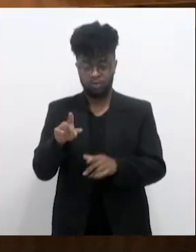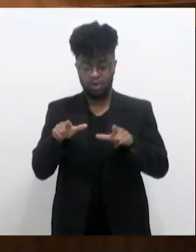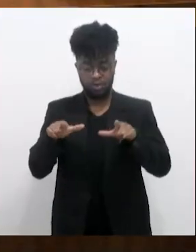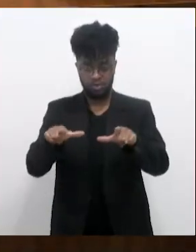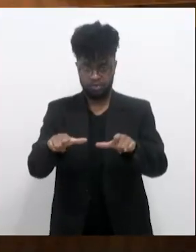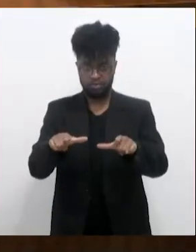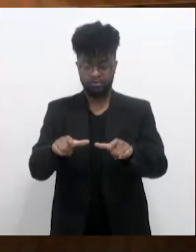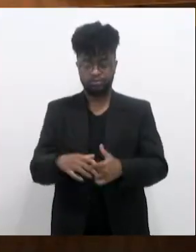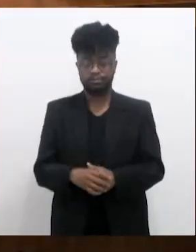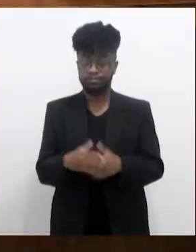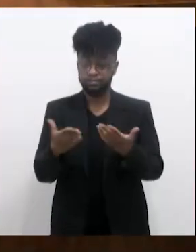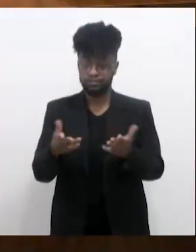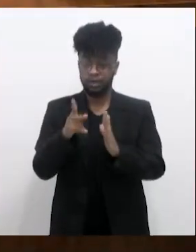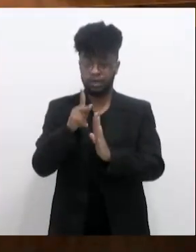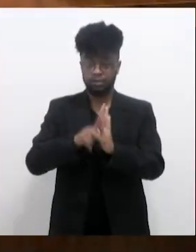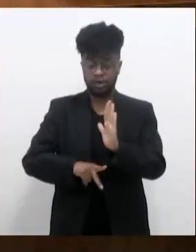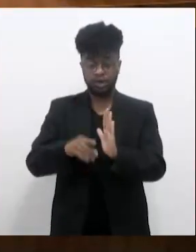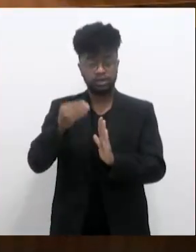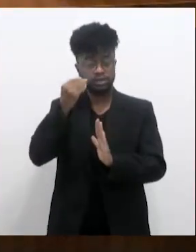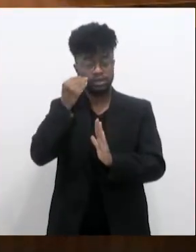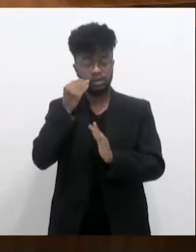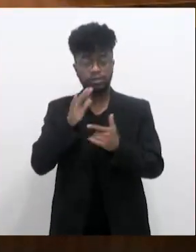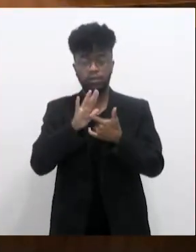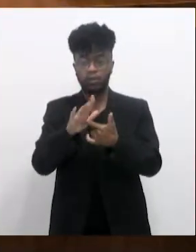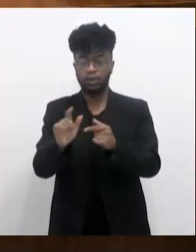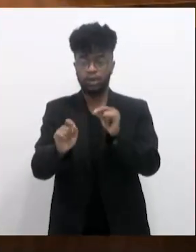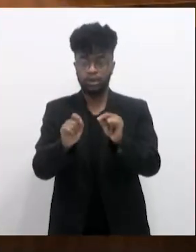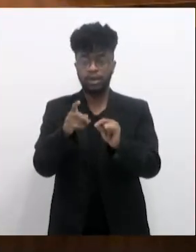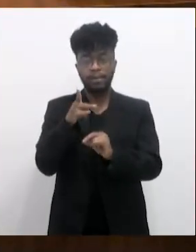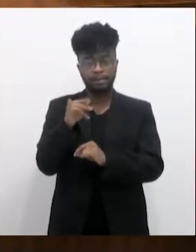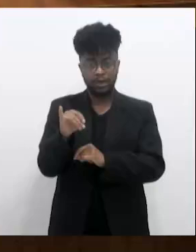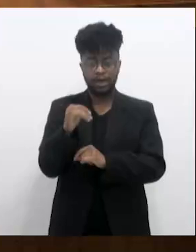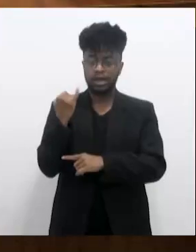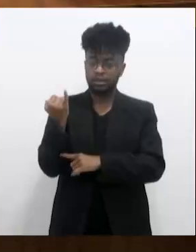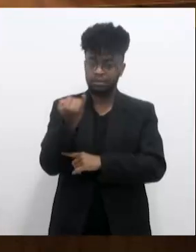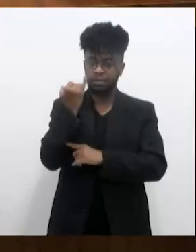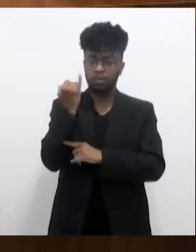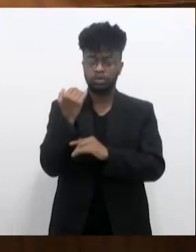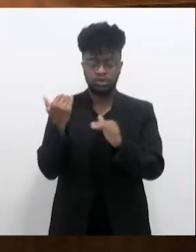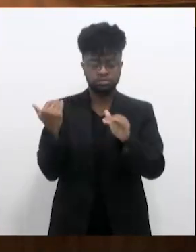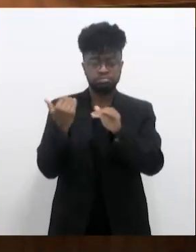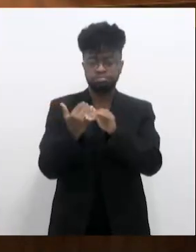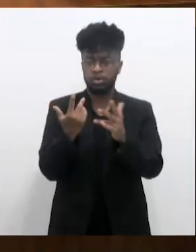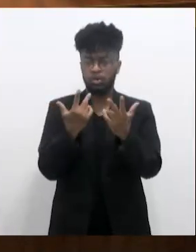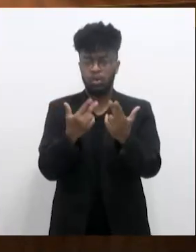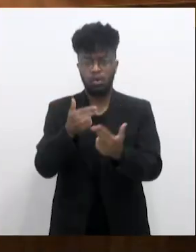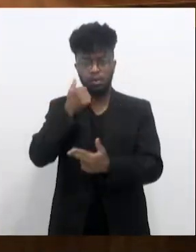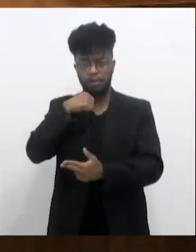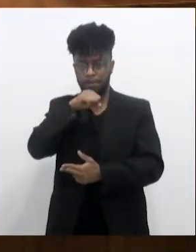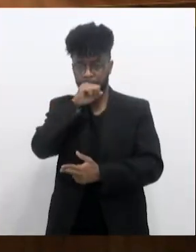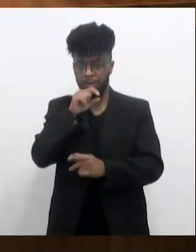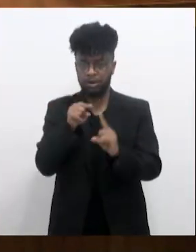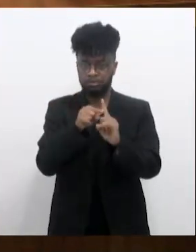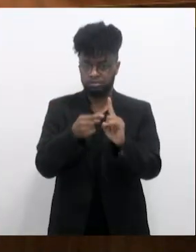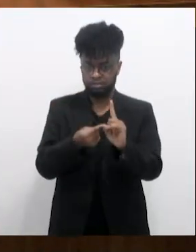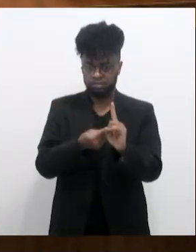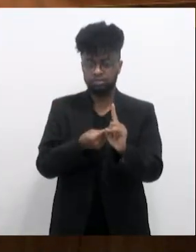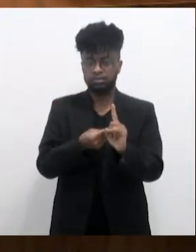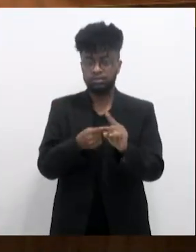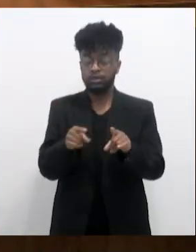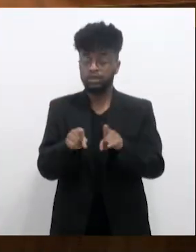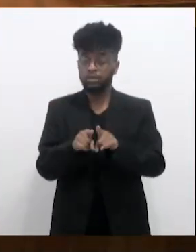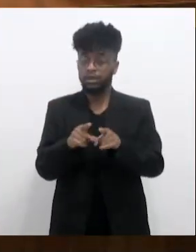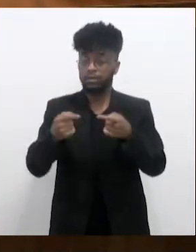Esse projeto ele vem justamente para poder dizer que os pais são tão importantes quanto as mães que estão gerando essas crianças